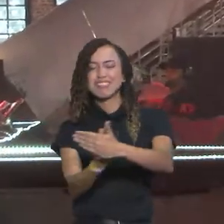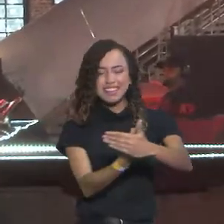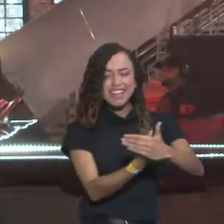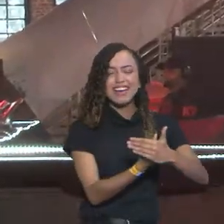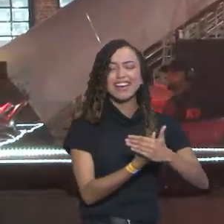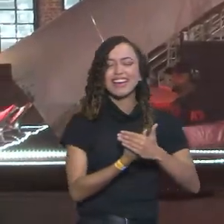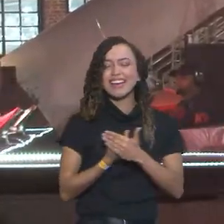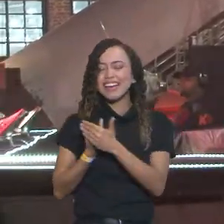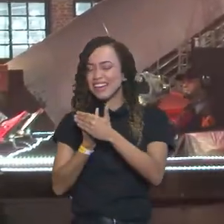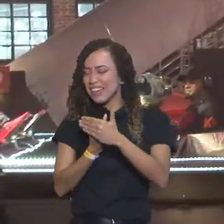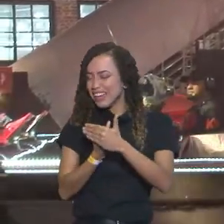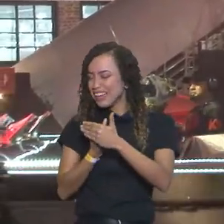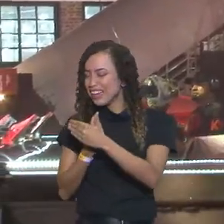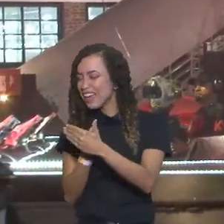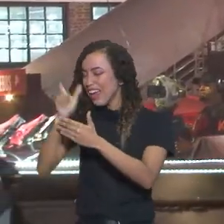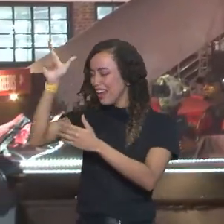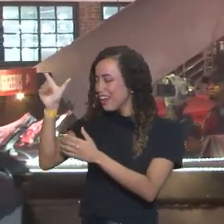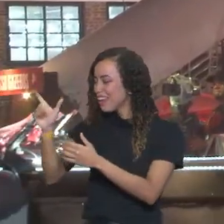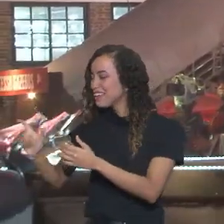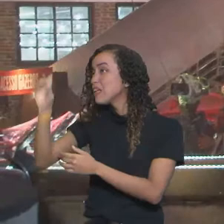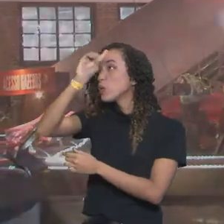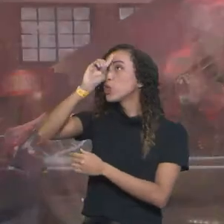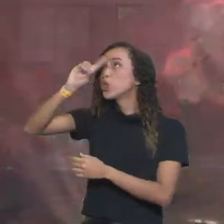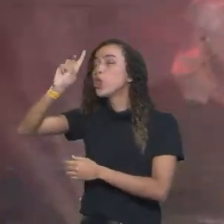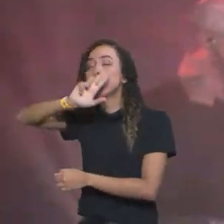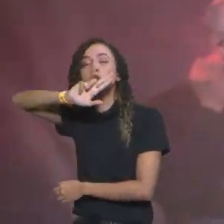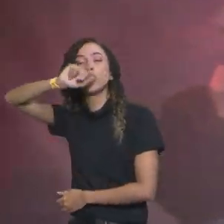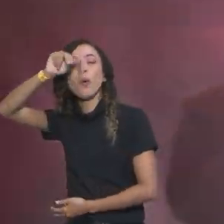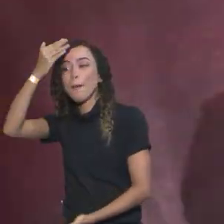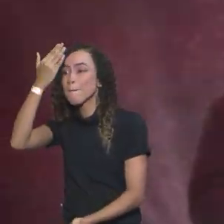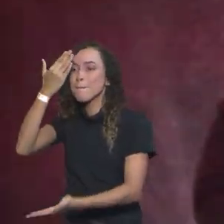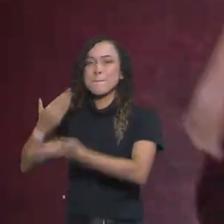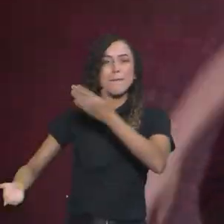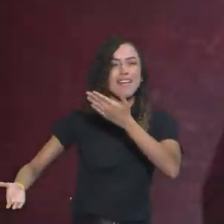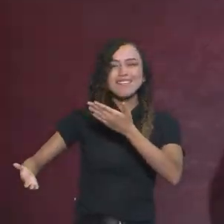nós estamos guardados por Deus que não